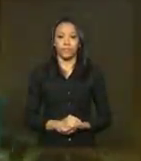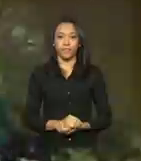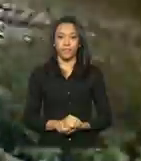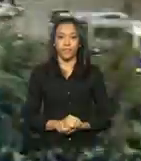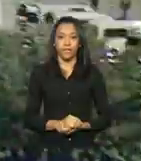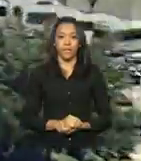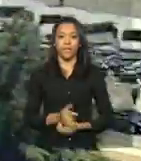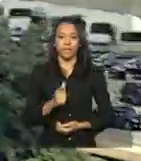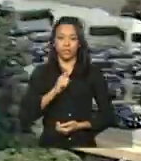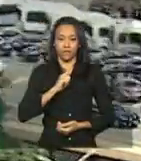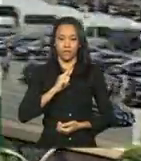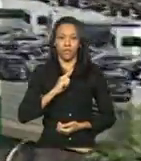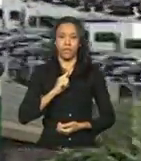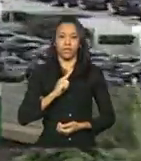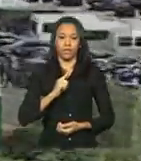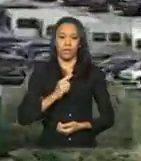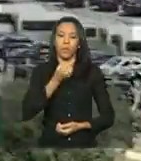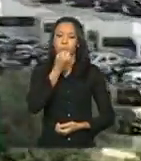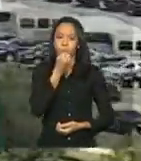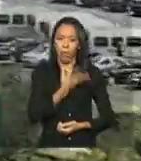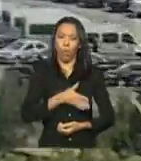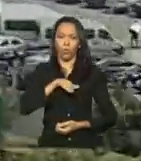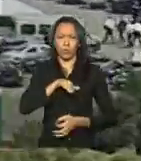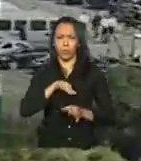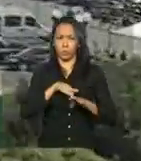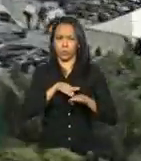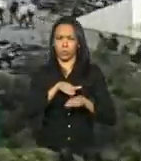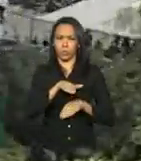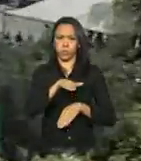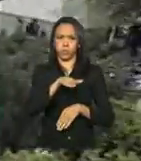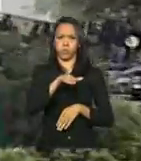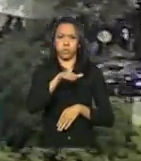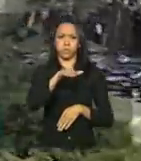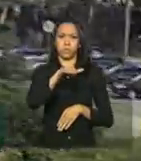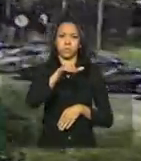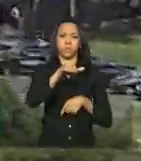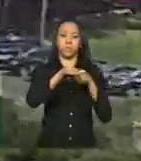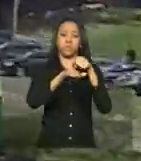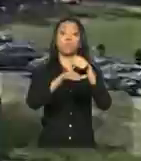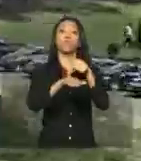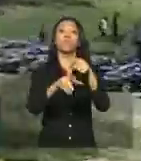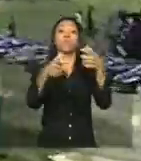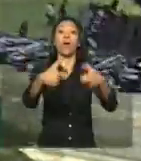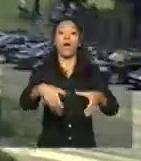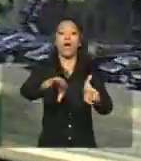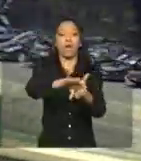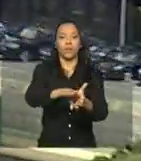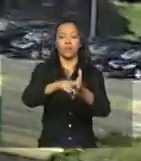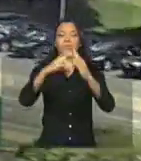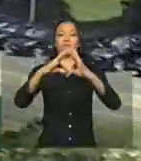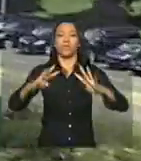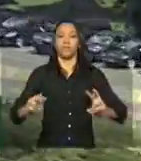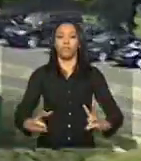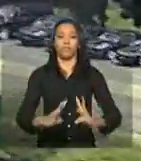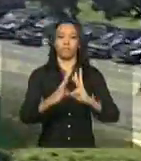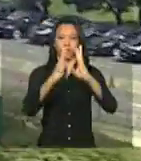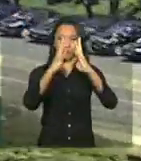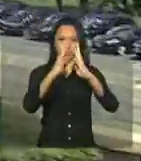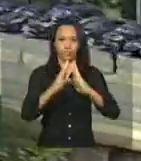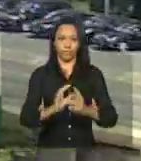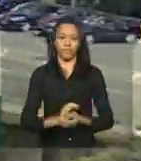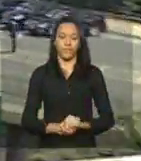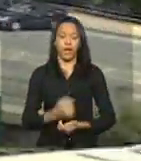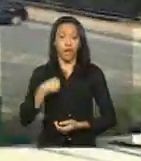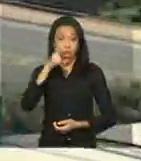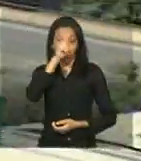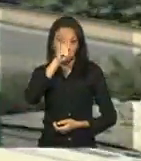Ainda tem um bom percurso aí para chegar até a Catedral. Lembrando